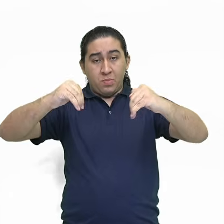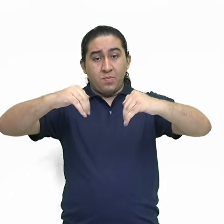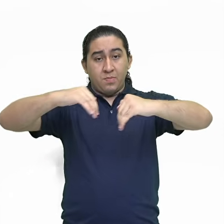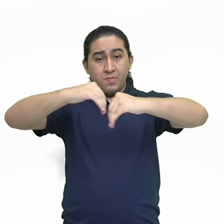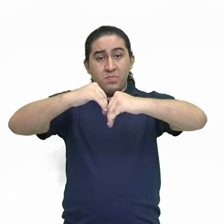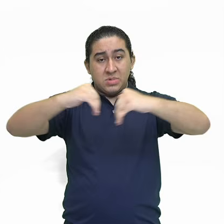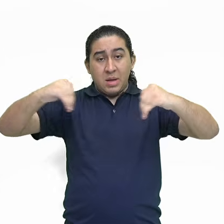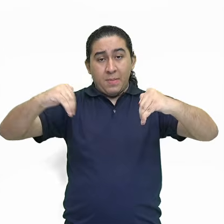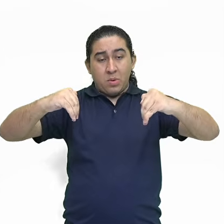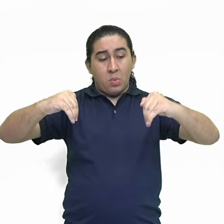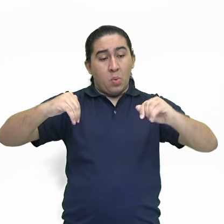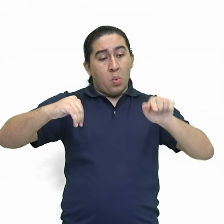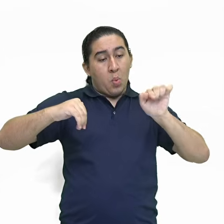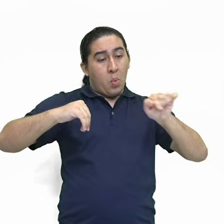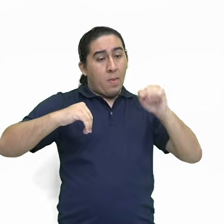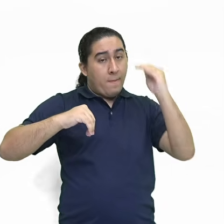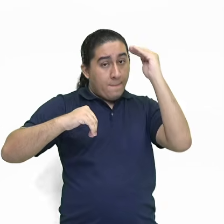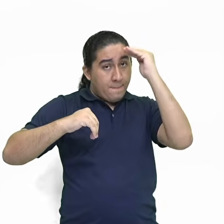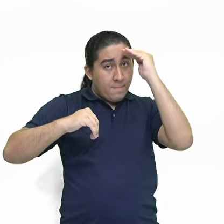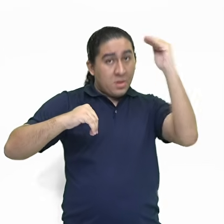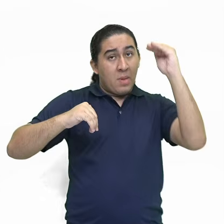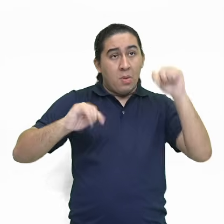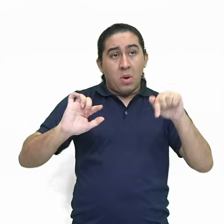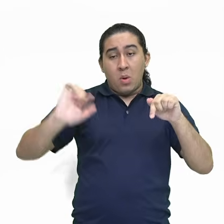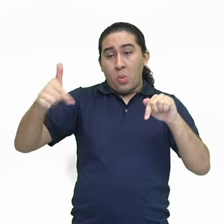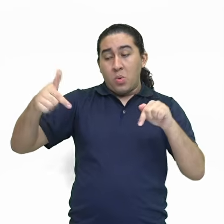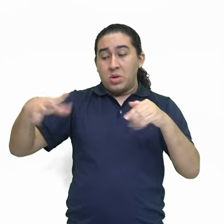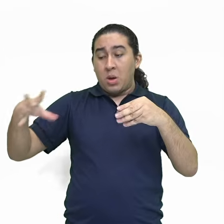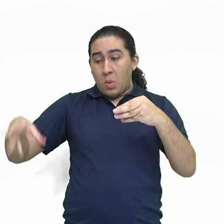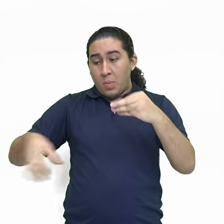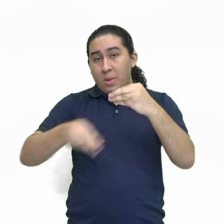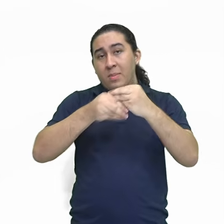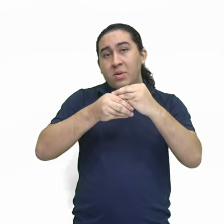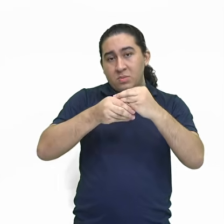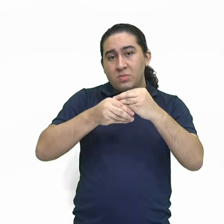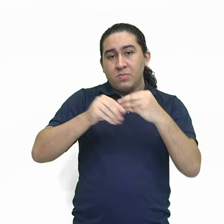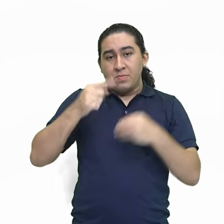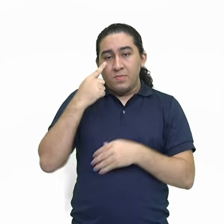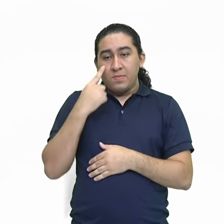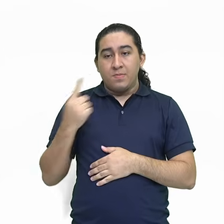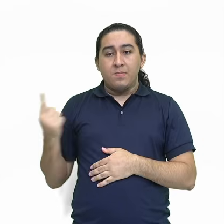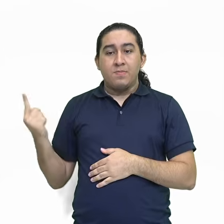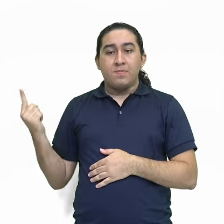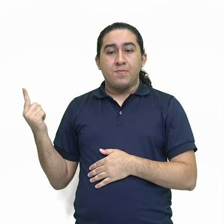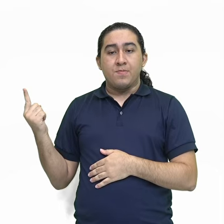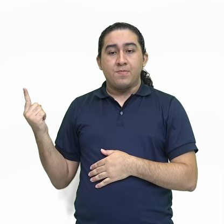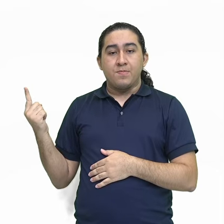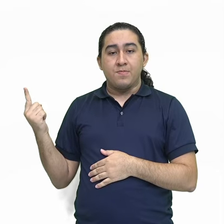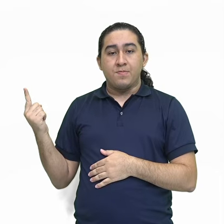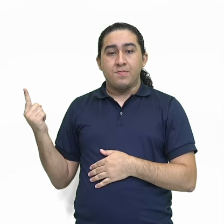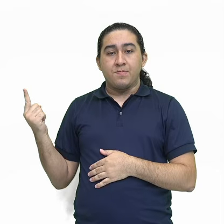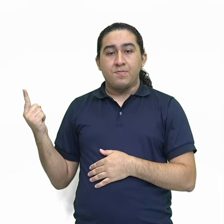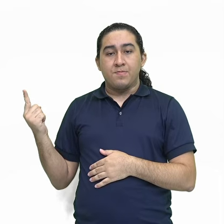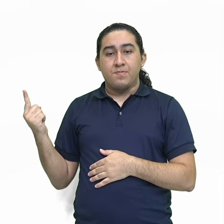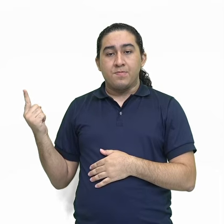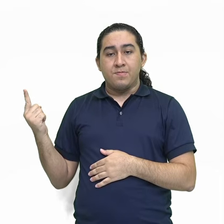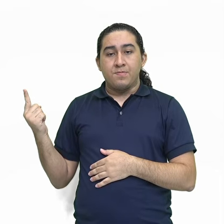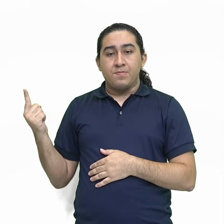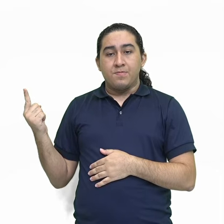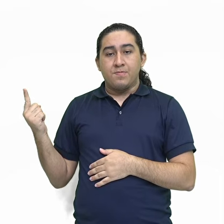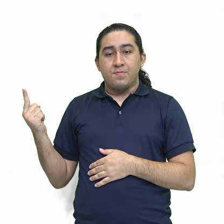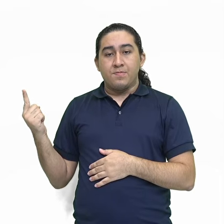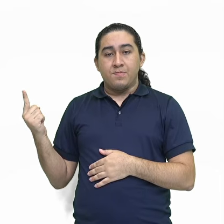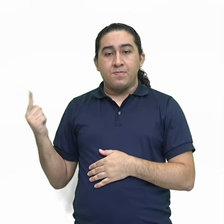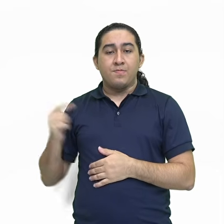na alma antes de qualquer experiência amorosa, a qual existe na alma antes de